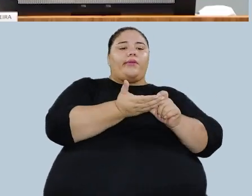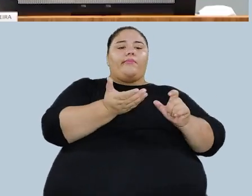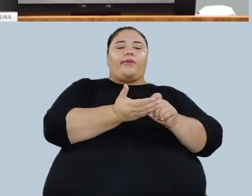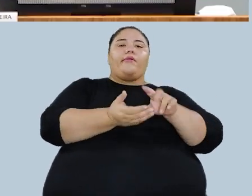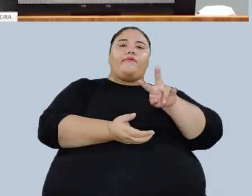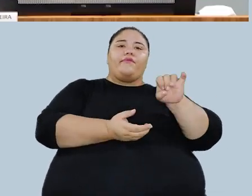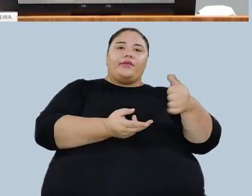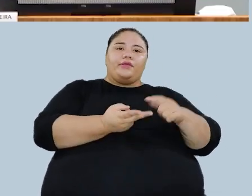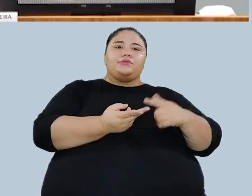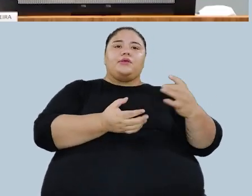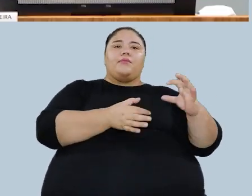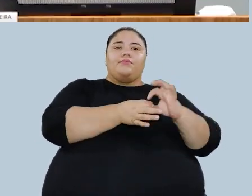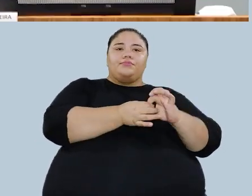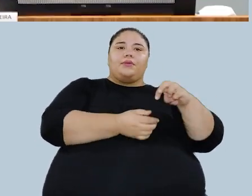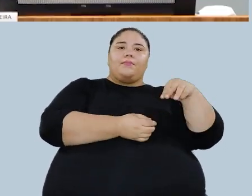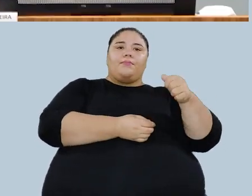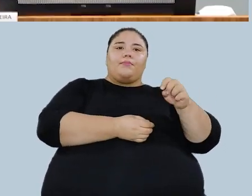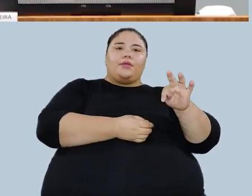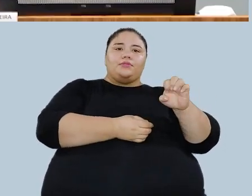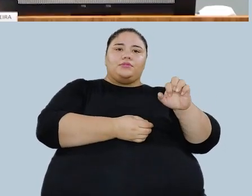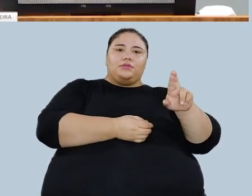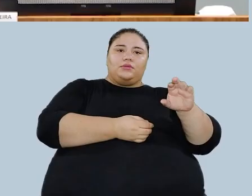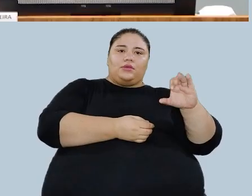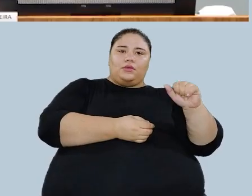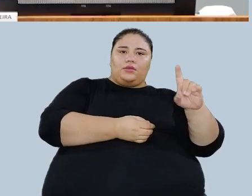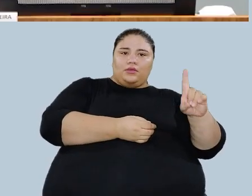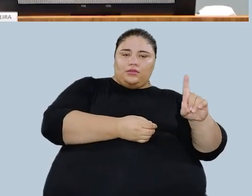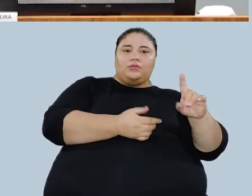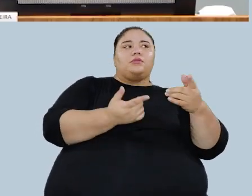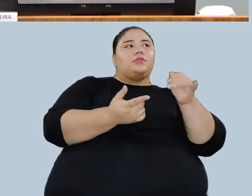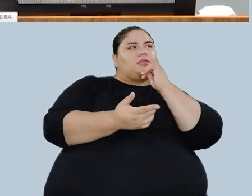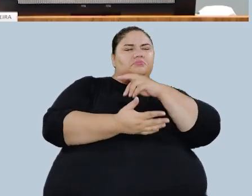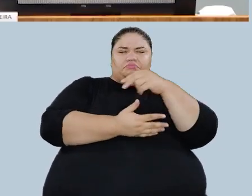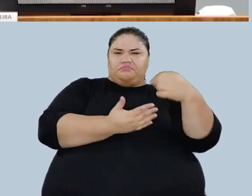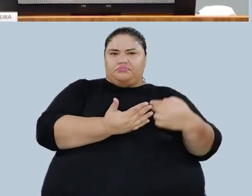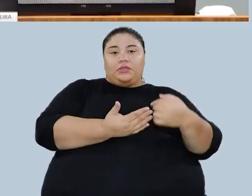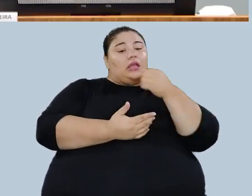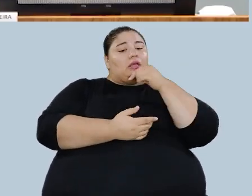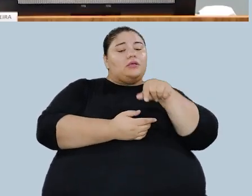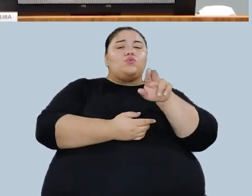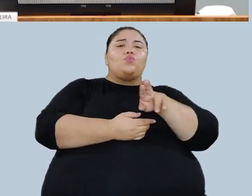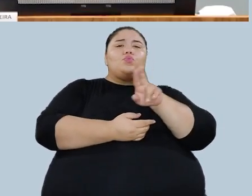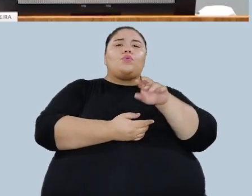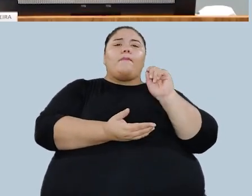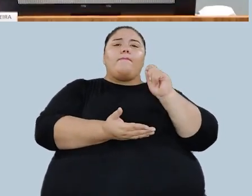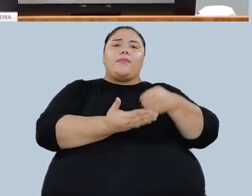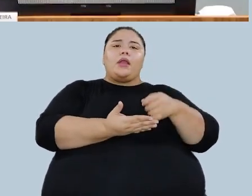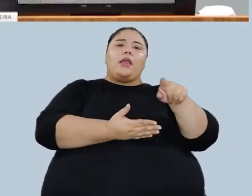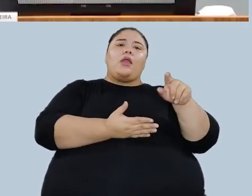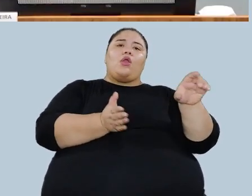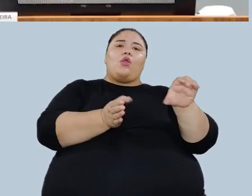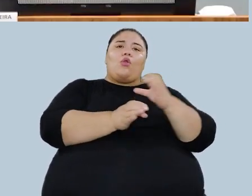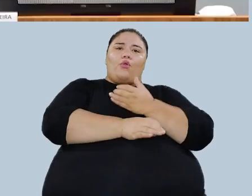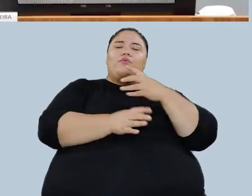dos titulares, Visa, Mastercard, etc. Então, esse universo de arranjo de pagamento é um universo